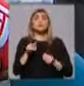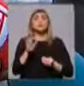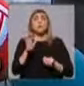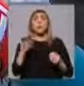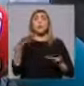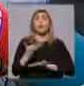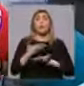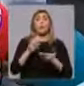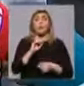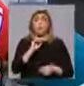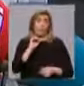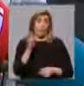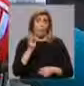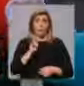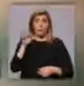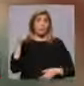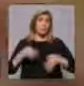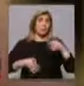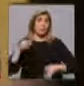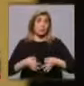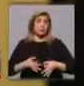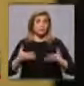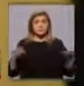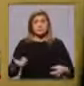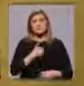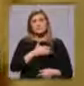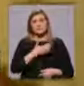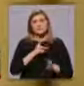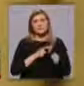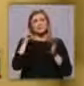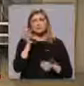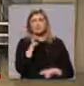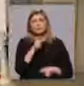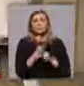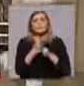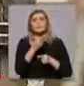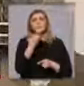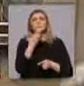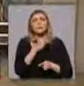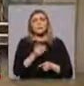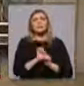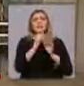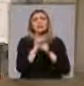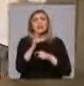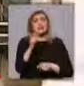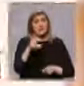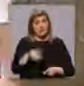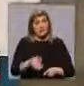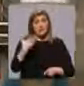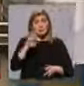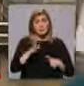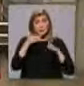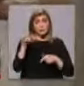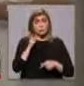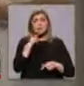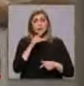negocial ou temos que ir para para os tribunais empresa americana na e os pedidos de esclarecimento à RTP mas no início do mês